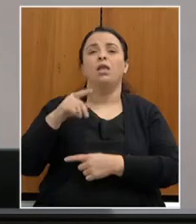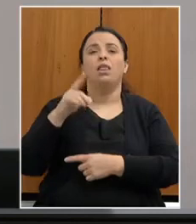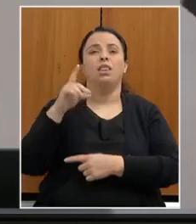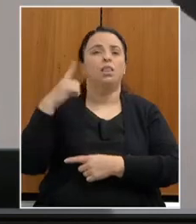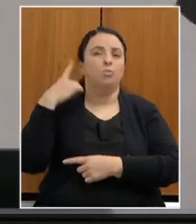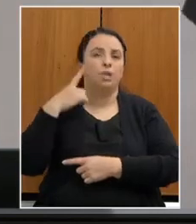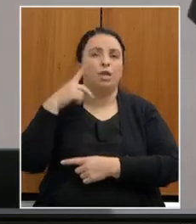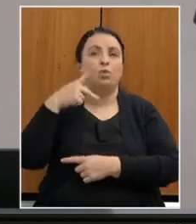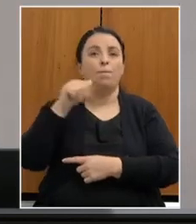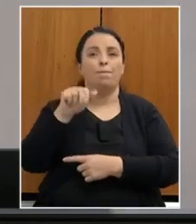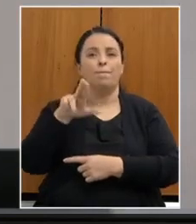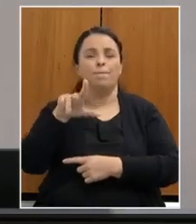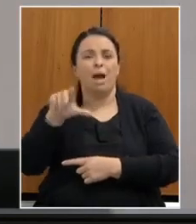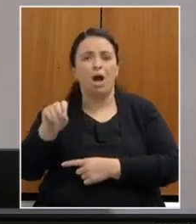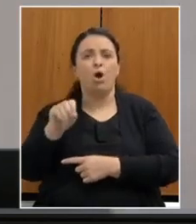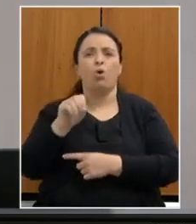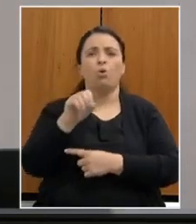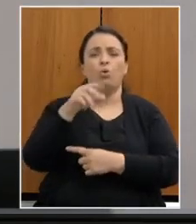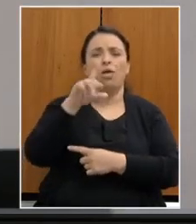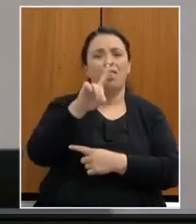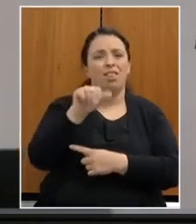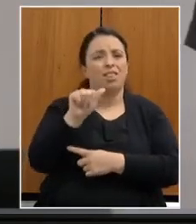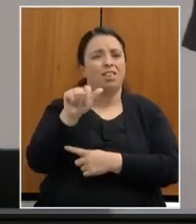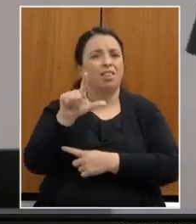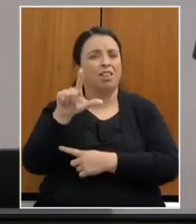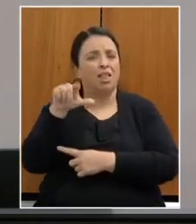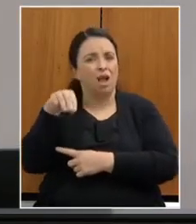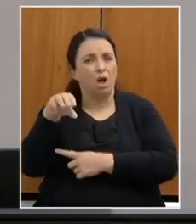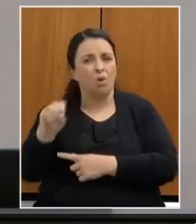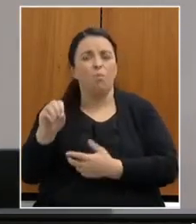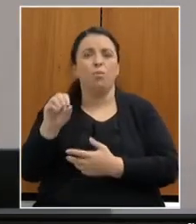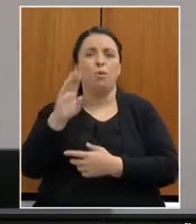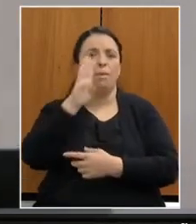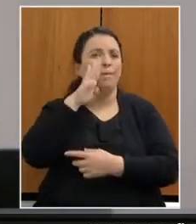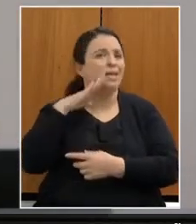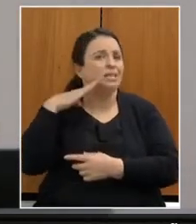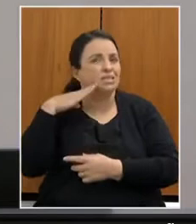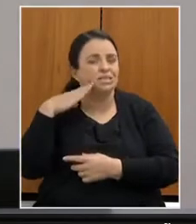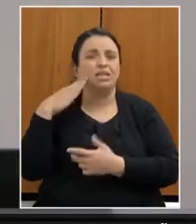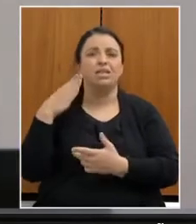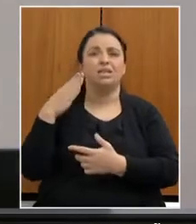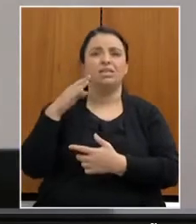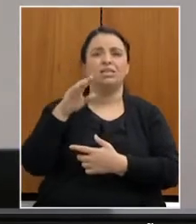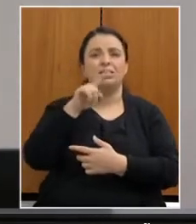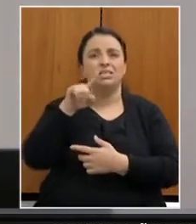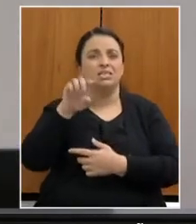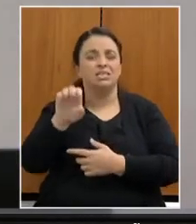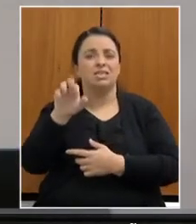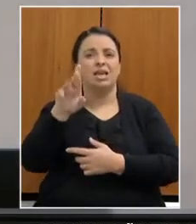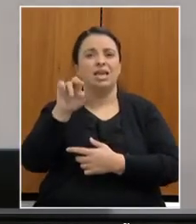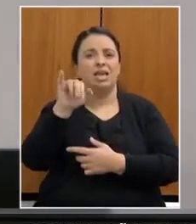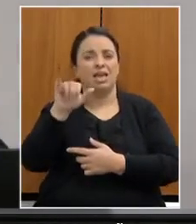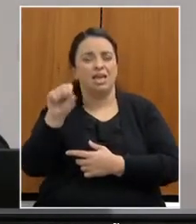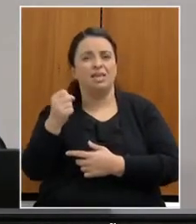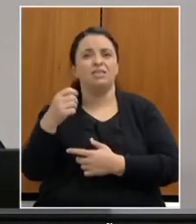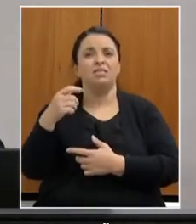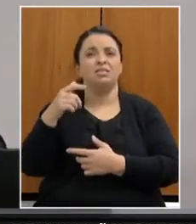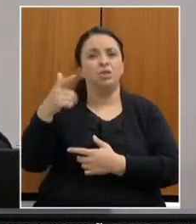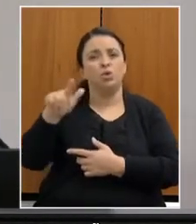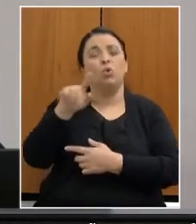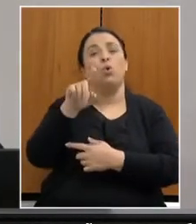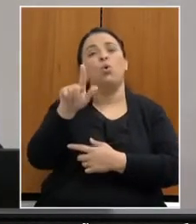Deputado Dalmo Ribeiro, Deputada Beatriz Serqueira, Deputado Zé Reis, Deputado Gustavo Aladares.